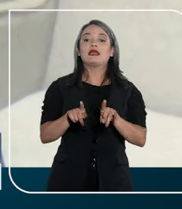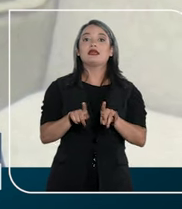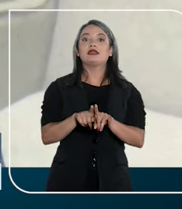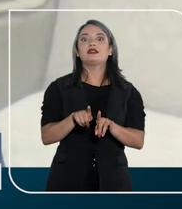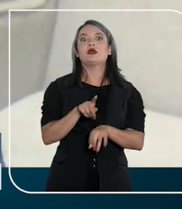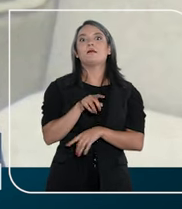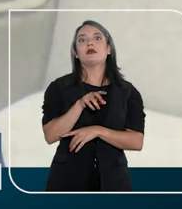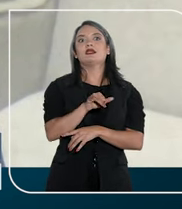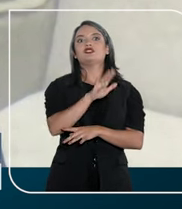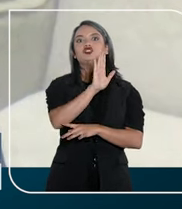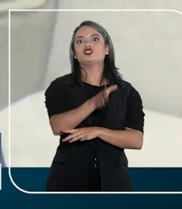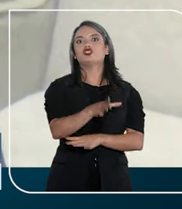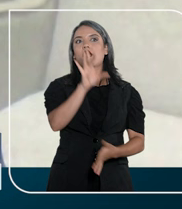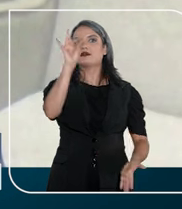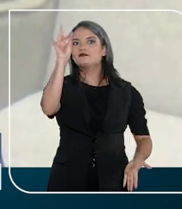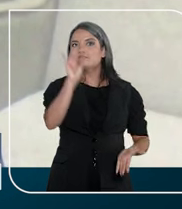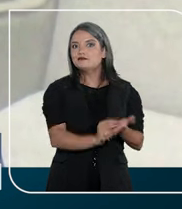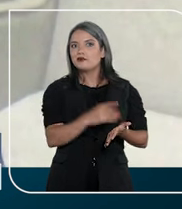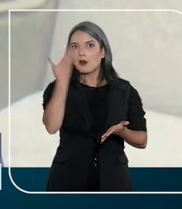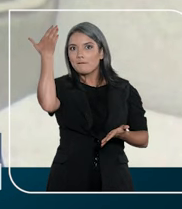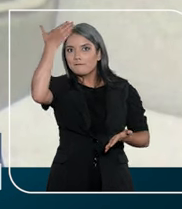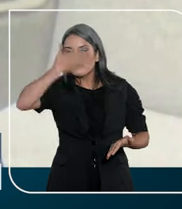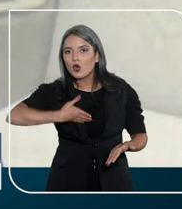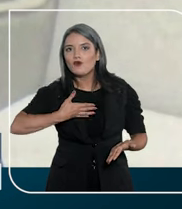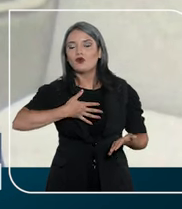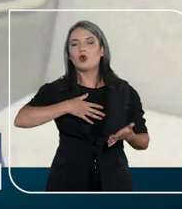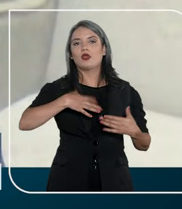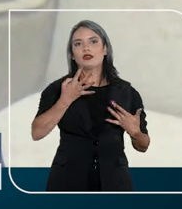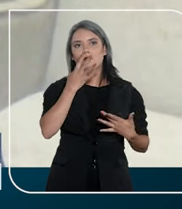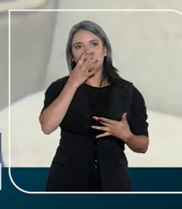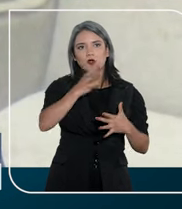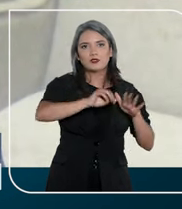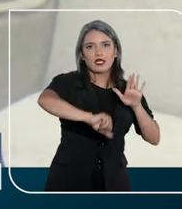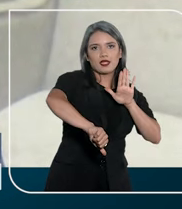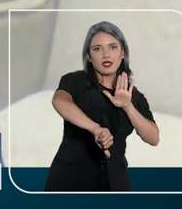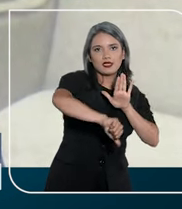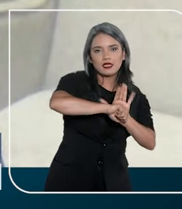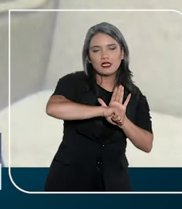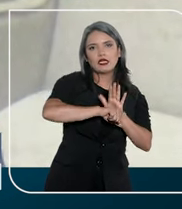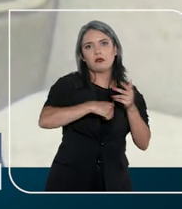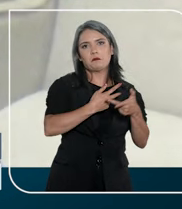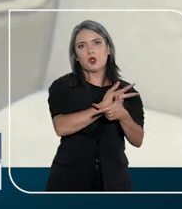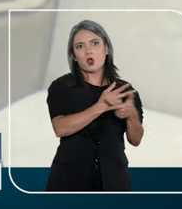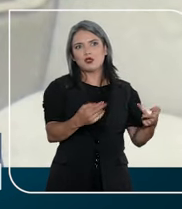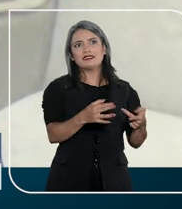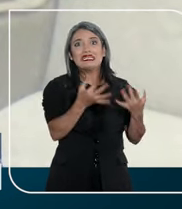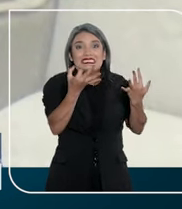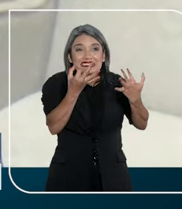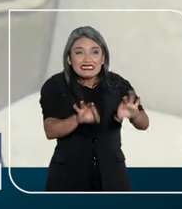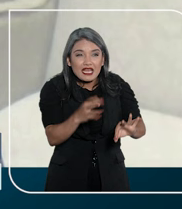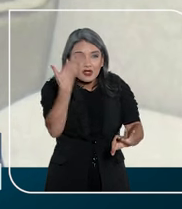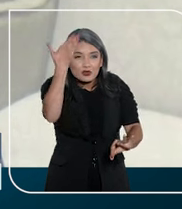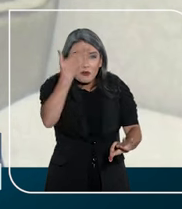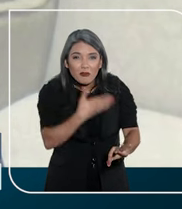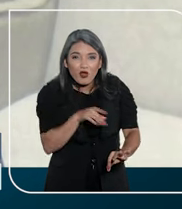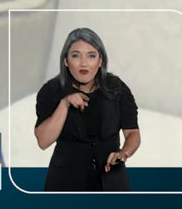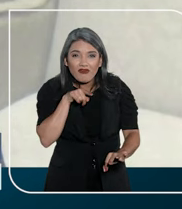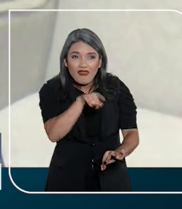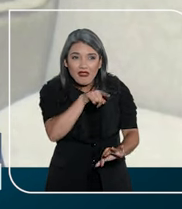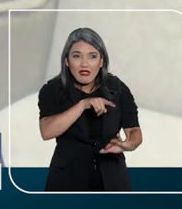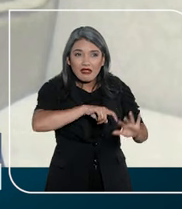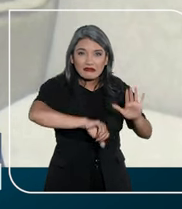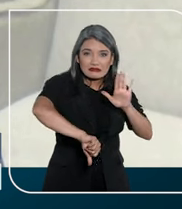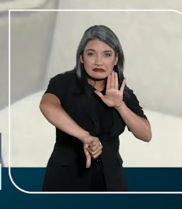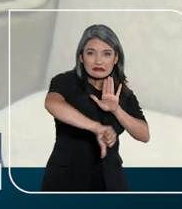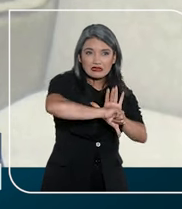consolidadas, né? Então, condenações criminais, né? Situações em que já não há dúvida quanto ao cometimento